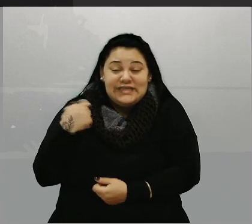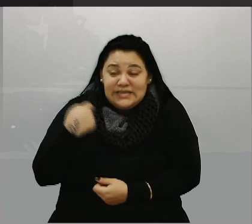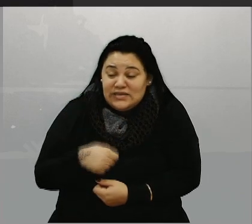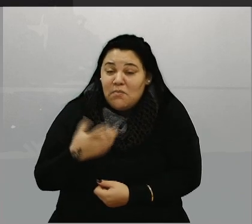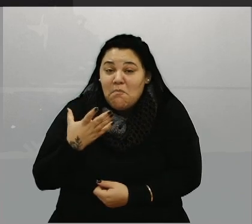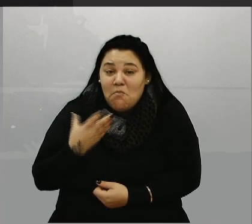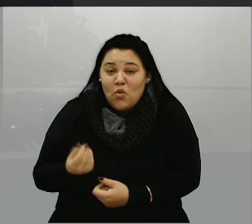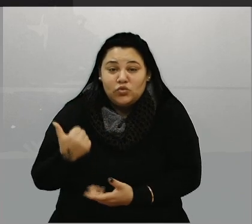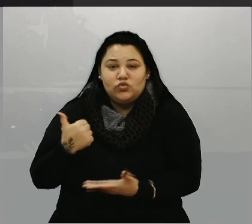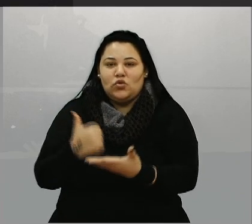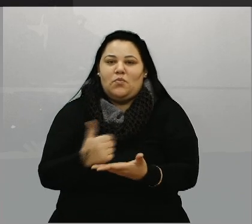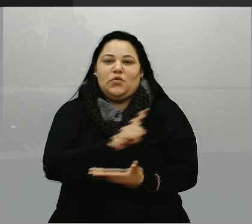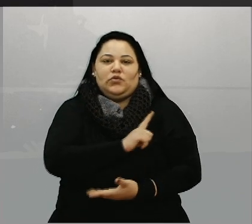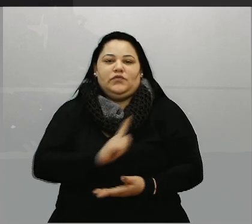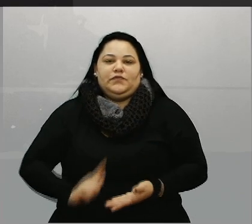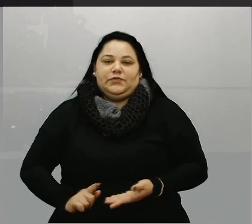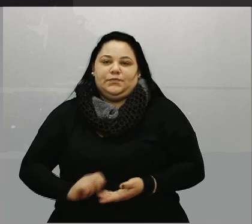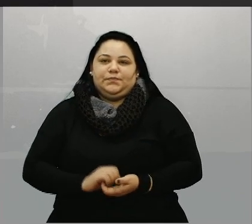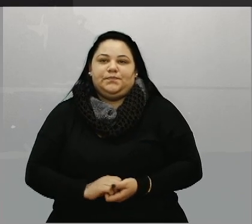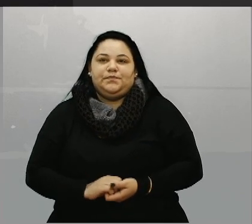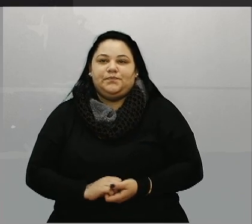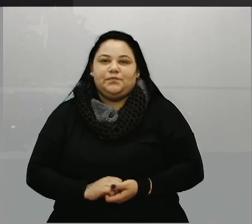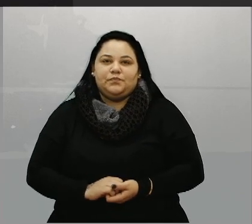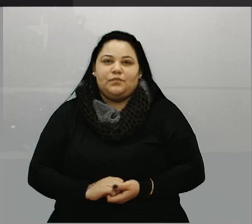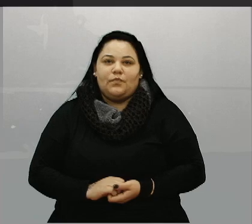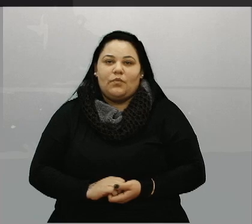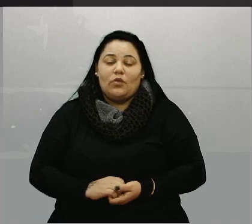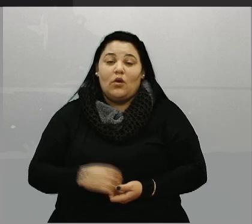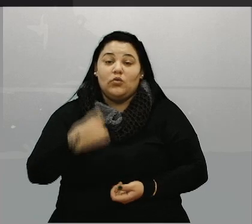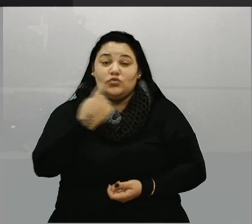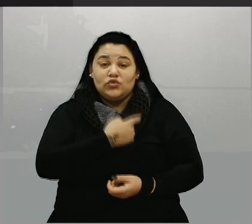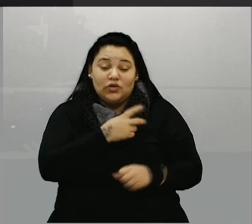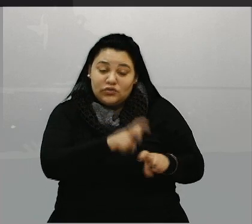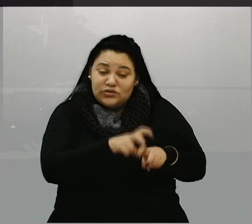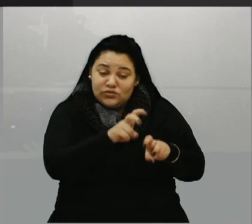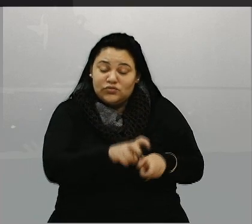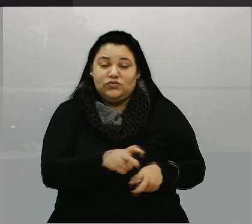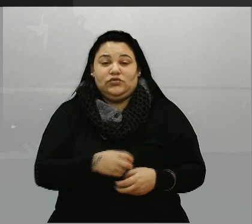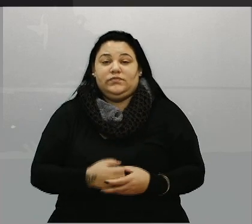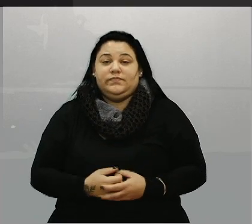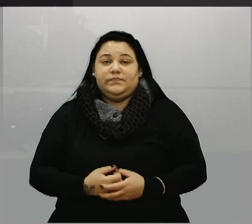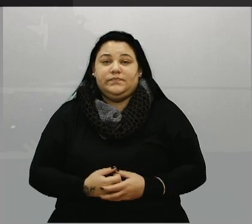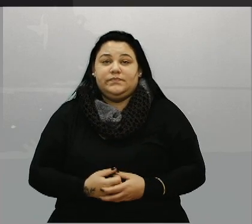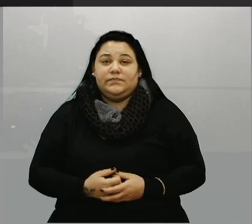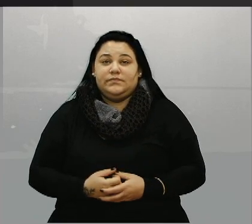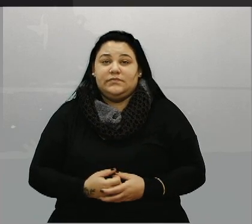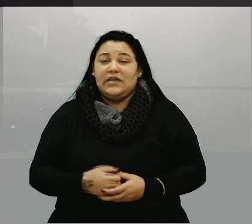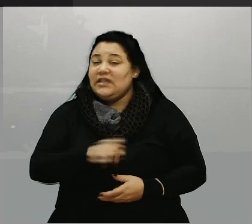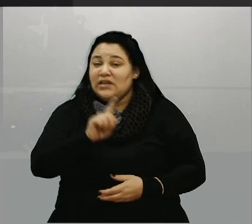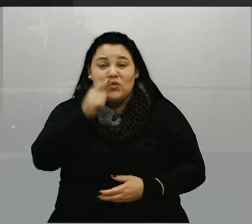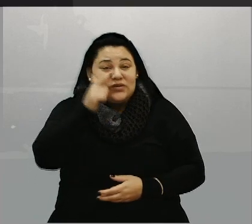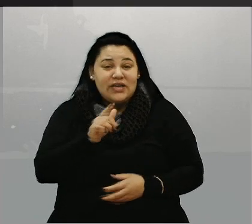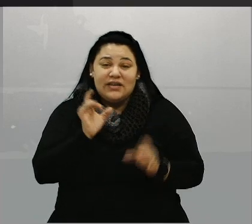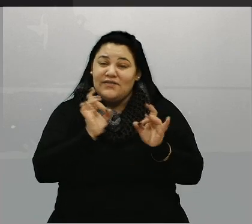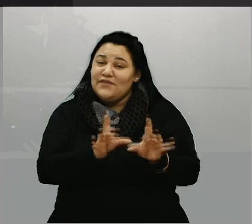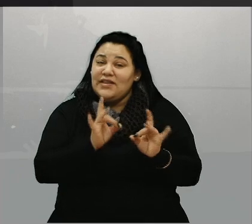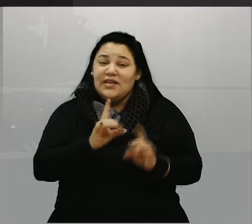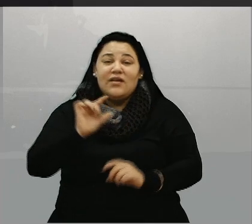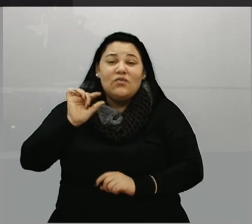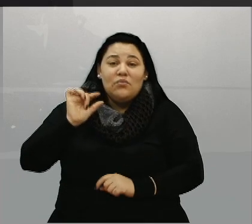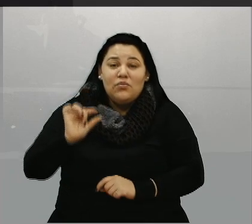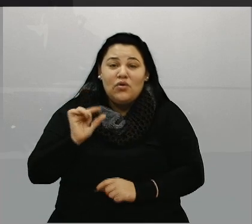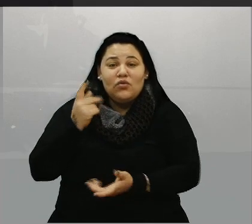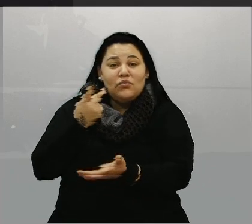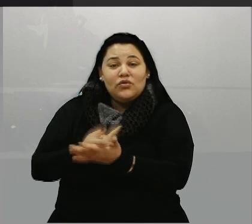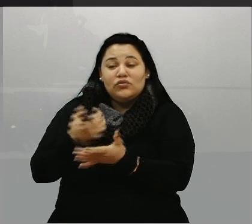do apoio do governo. O nosso pequeno agricultor. Eles não estão conseguindo vender aquele pouquinho ali que